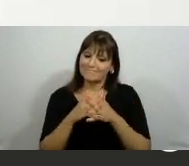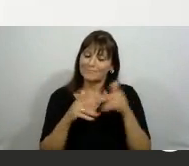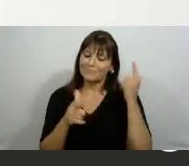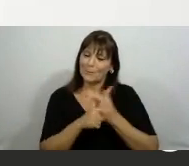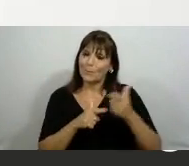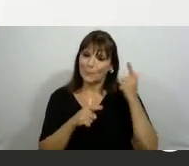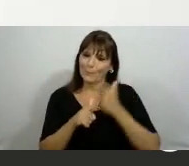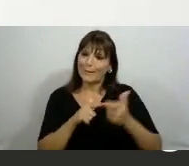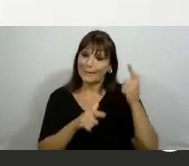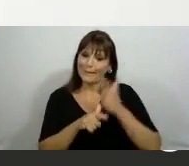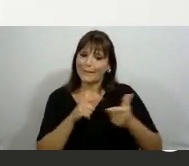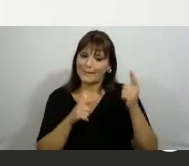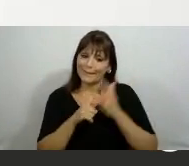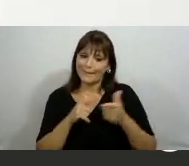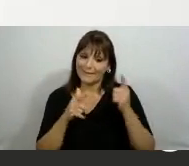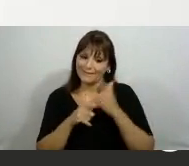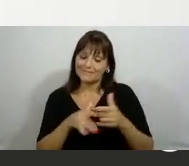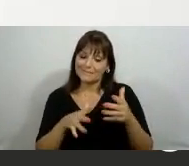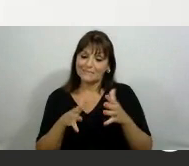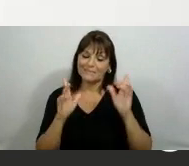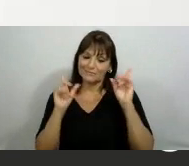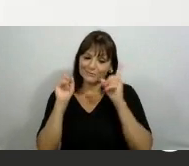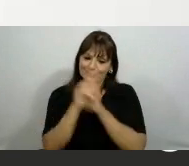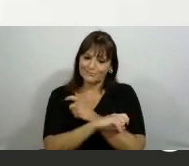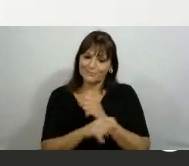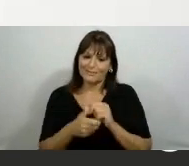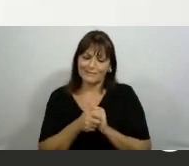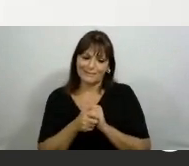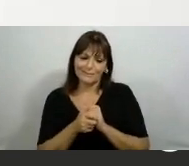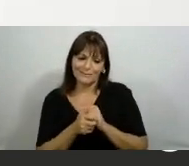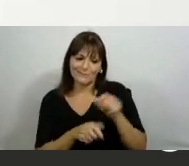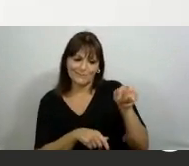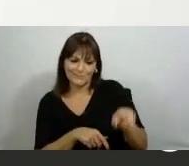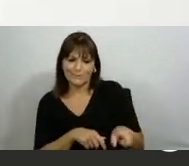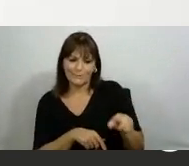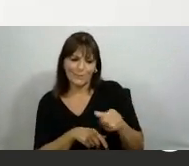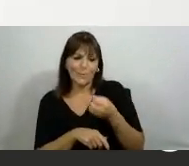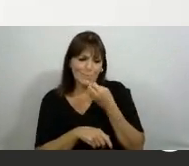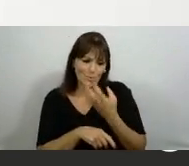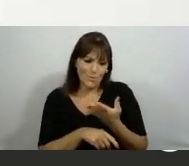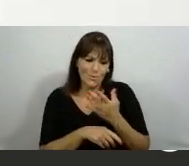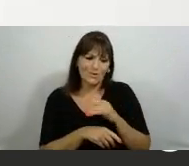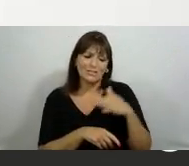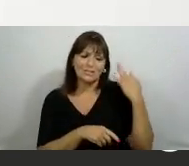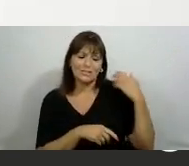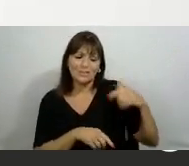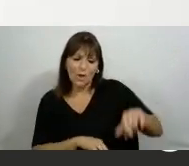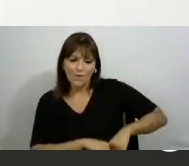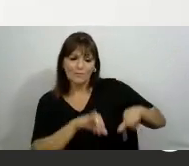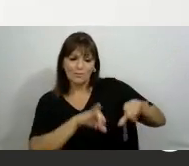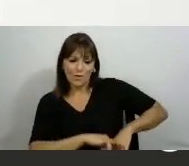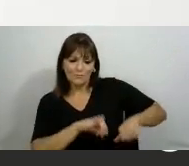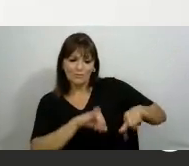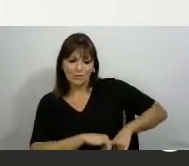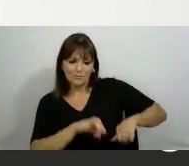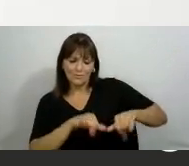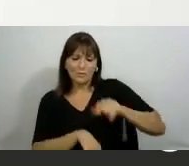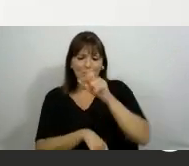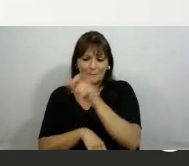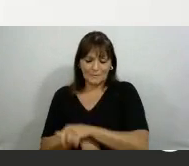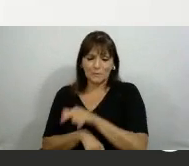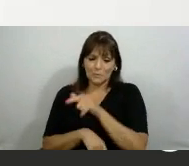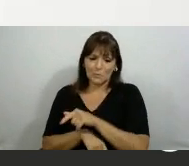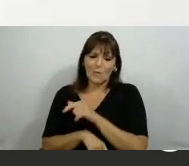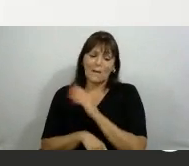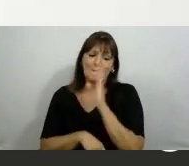novela está sempre lascado, sofrendo e apanhando ali do malvadão. O cara se dá bem até o final, no final ele é preso,